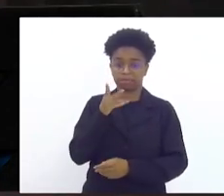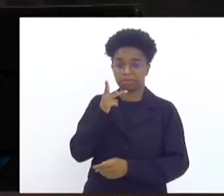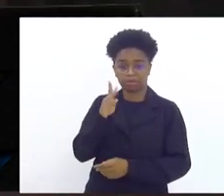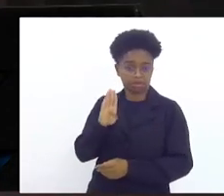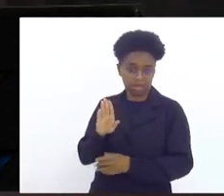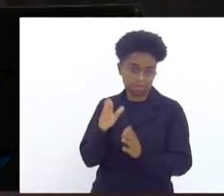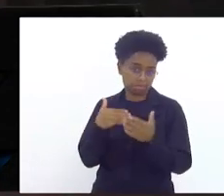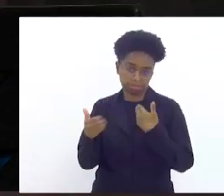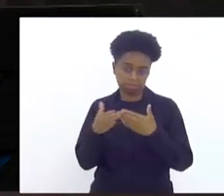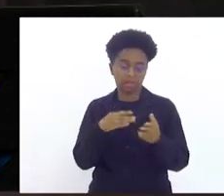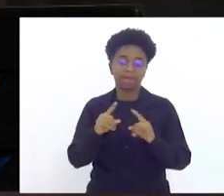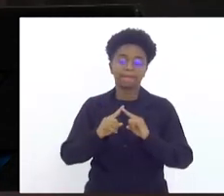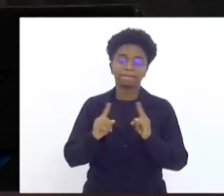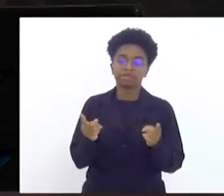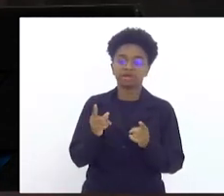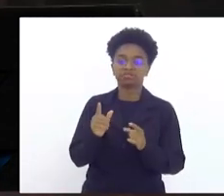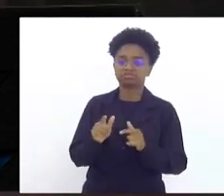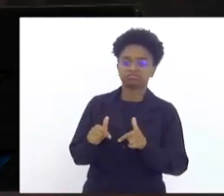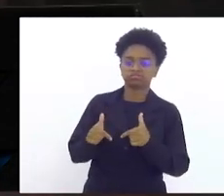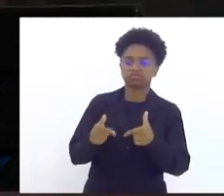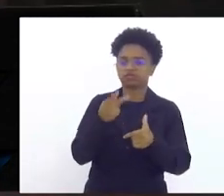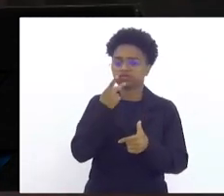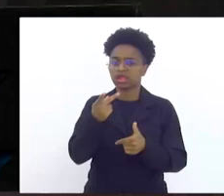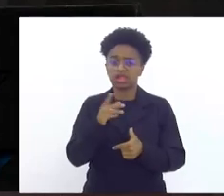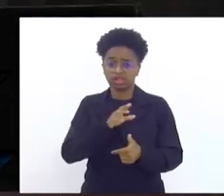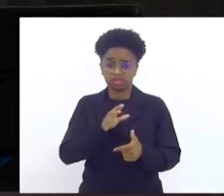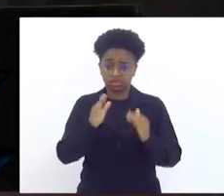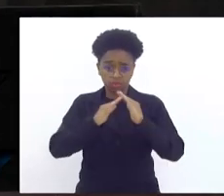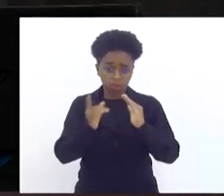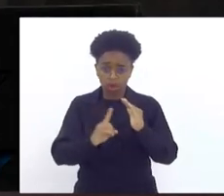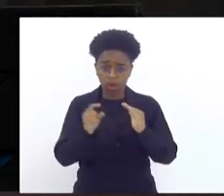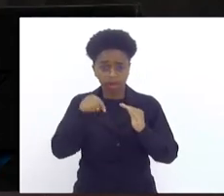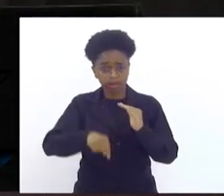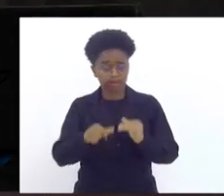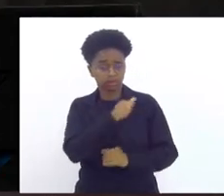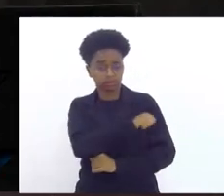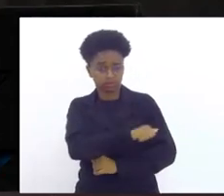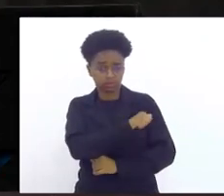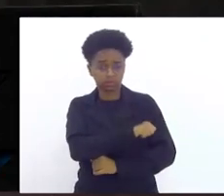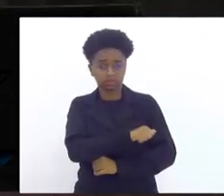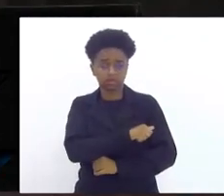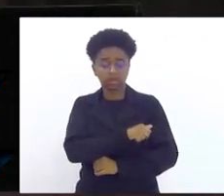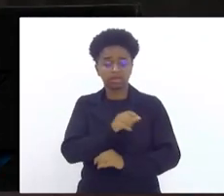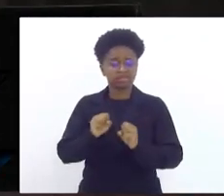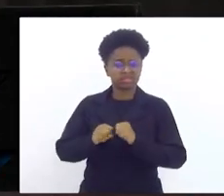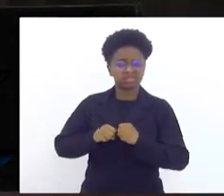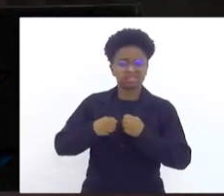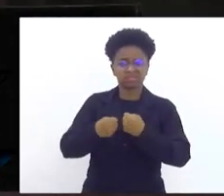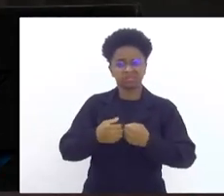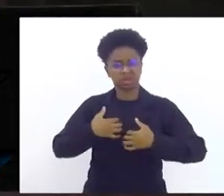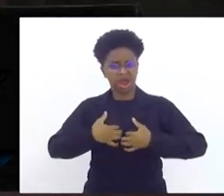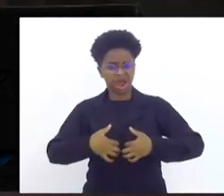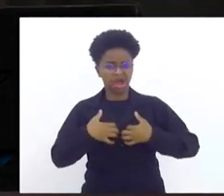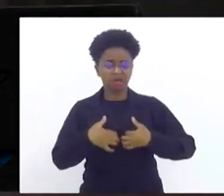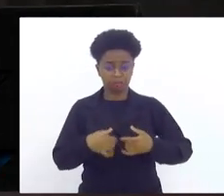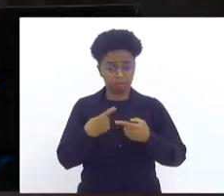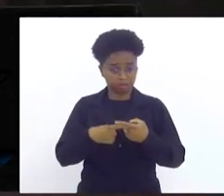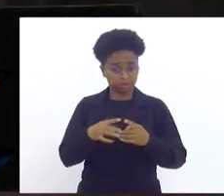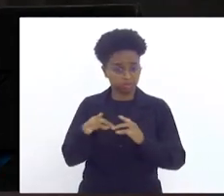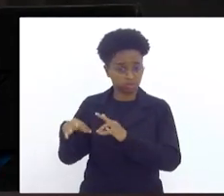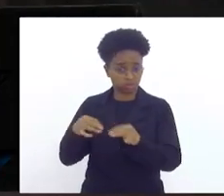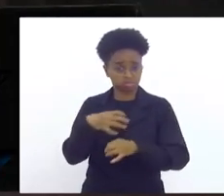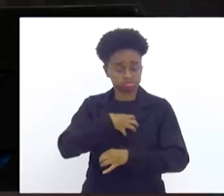e tem a petulância nem da cidade do Rio de Janeiro é vai ao microfone e sai numa defesa raivosa porque são raivosos